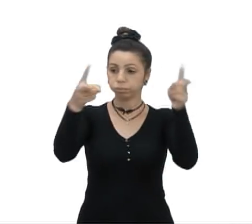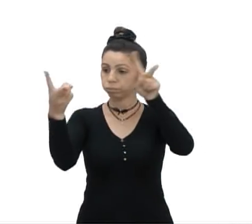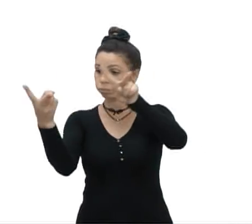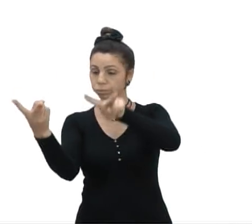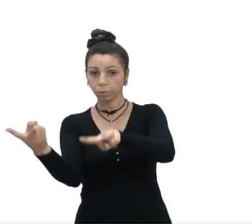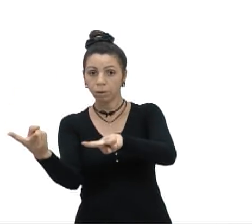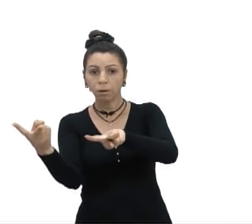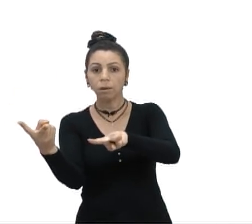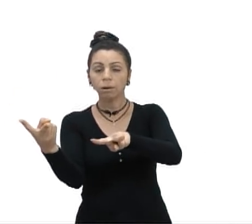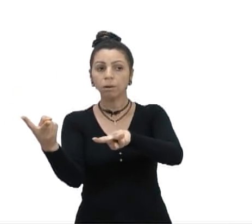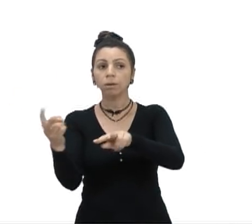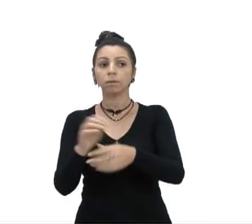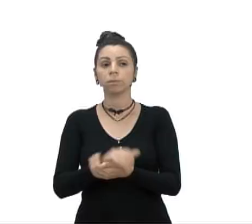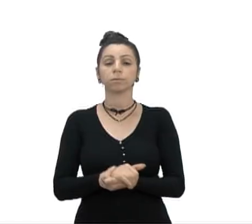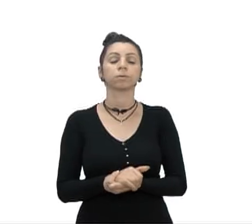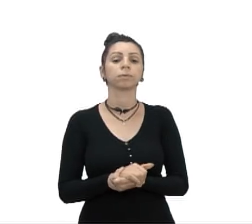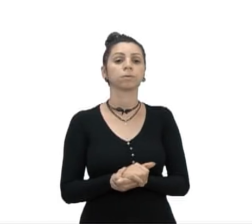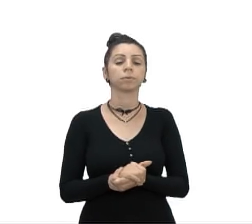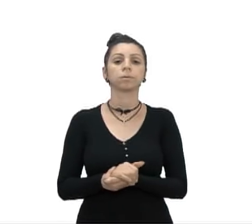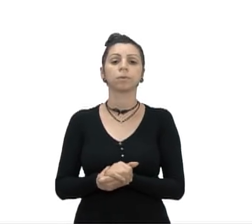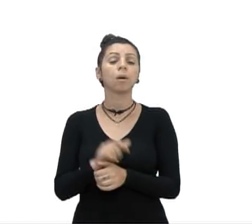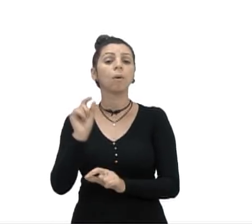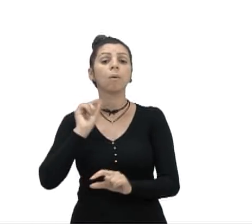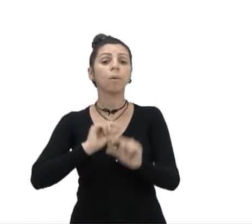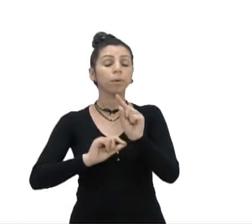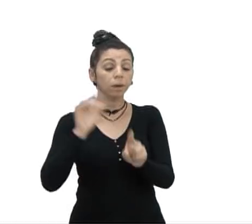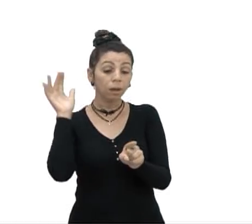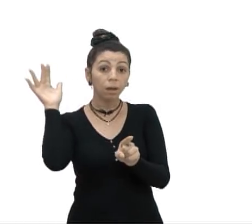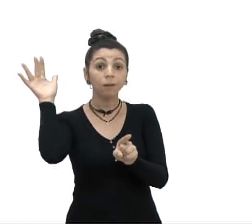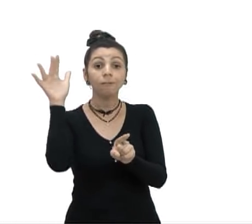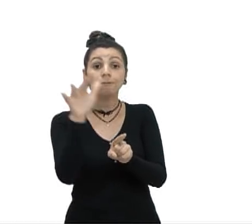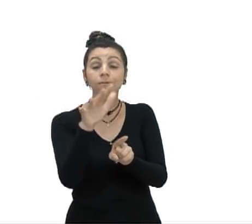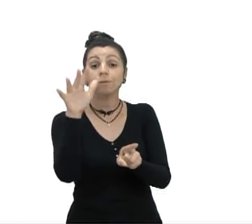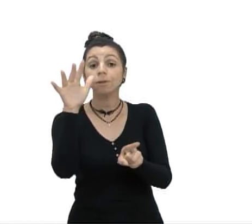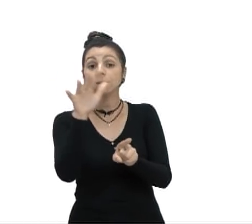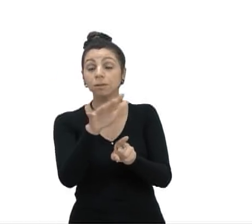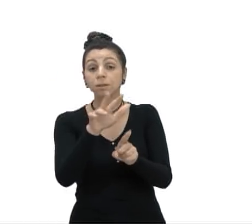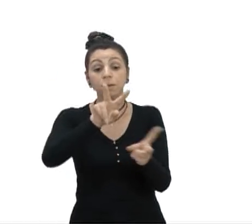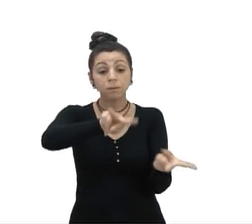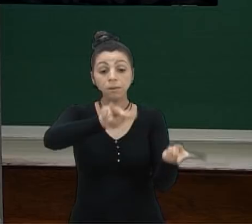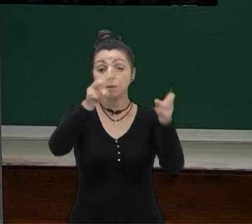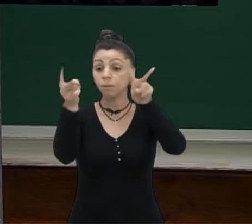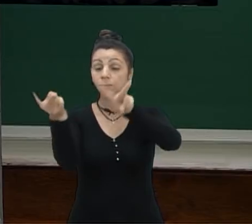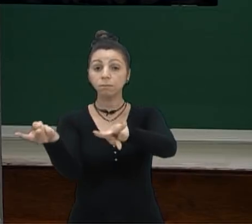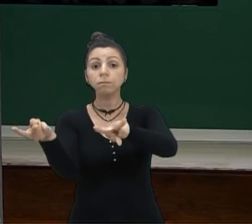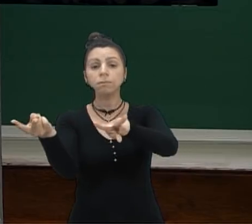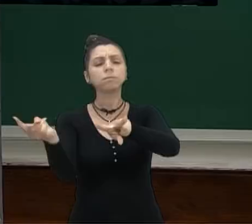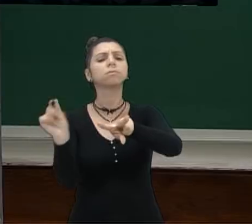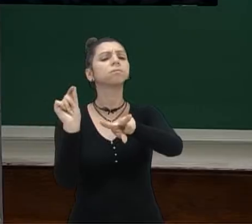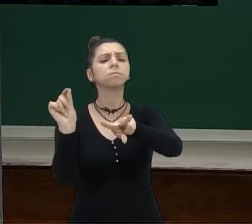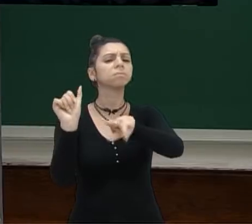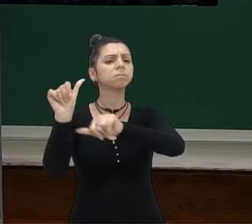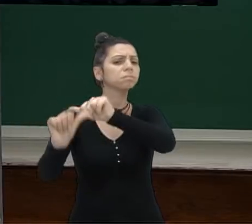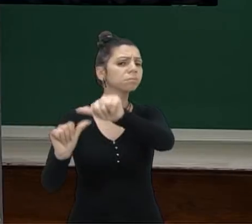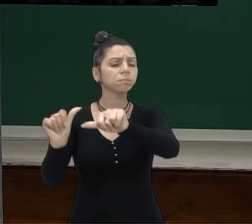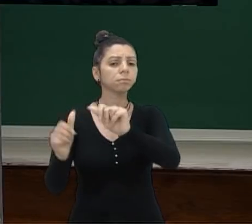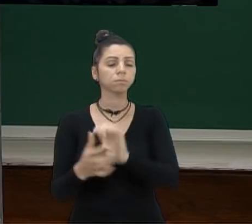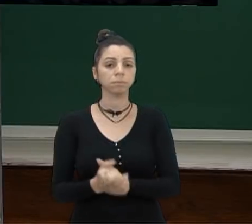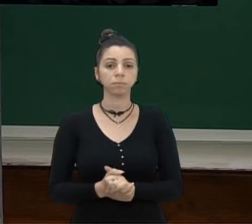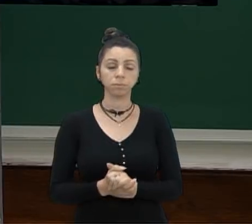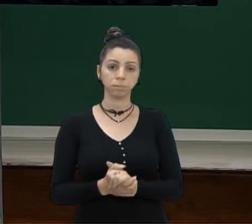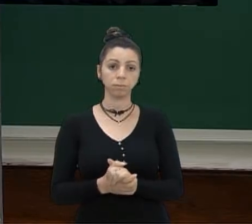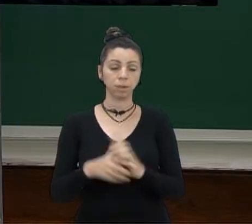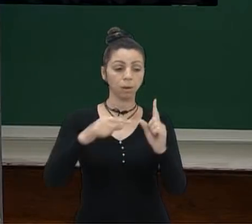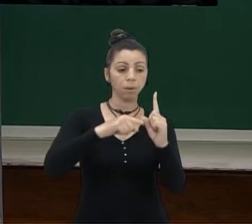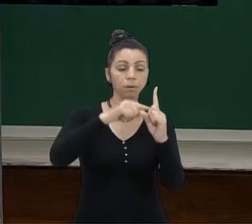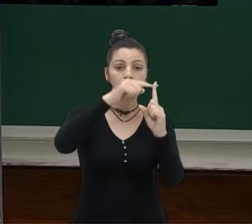aula passada. Quais são os fatores responsáveis por essa mudança? A gente conversou que a